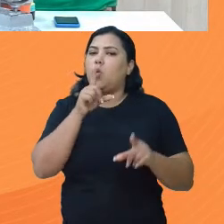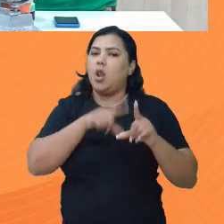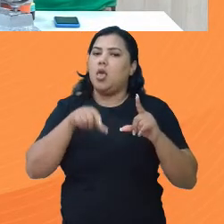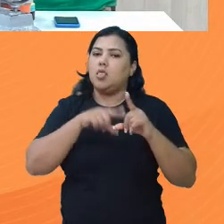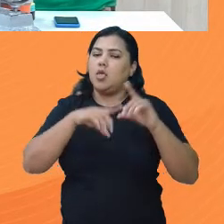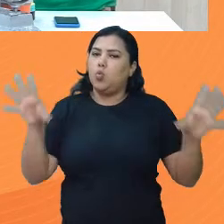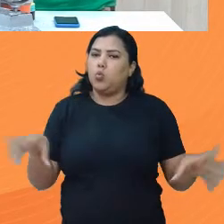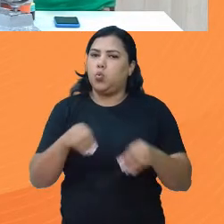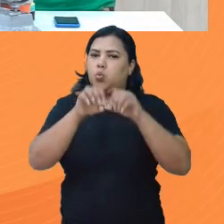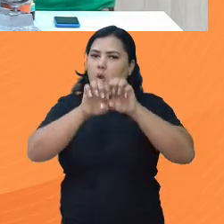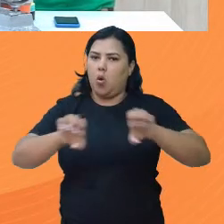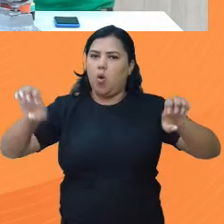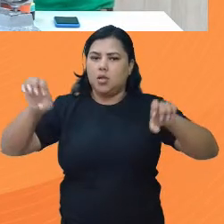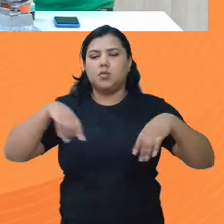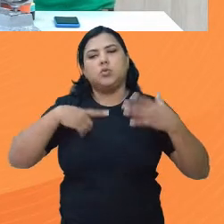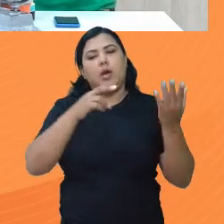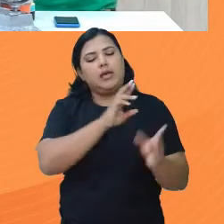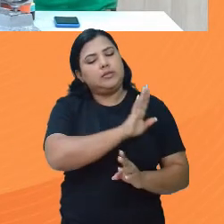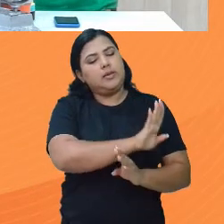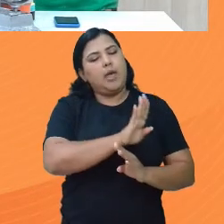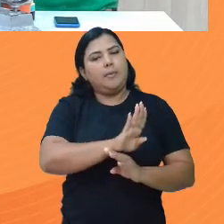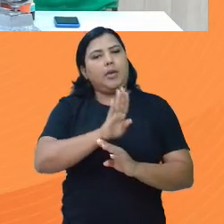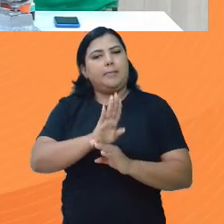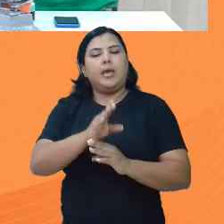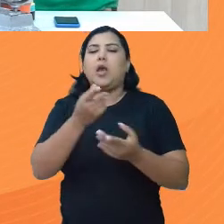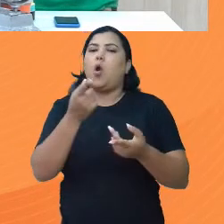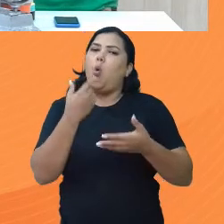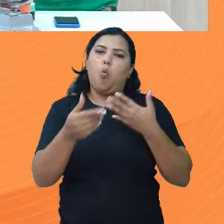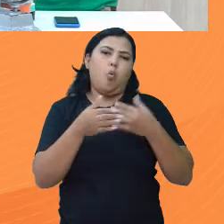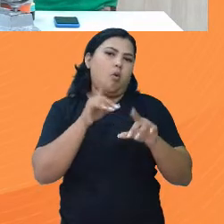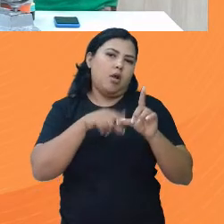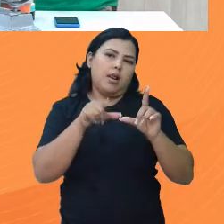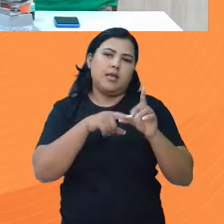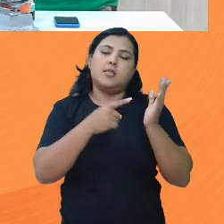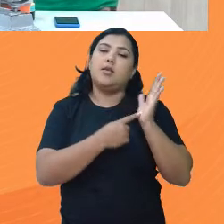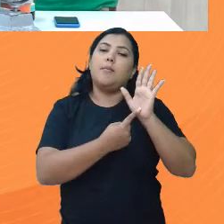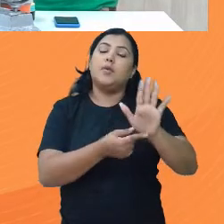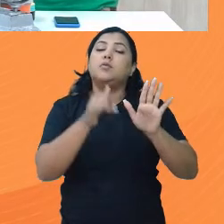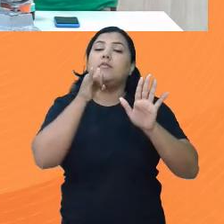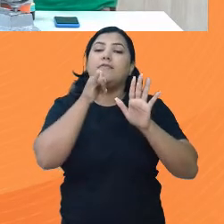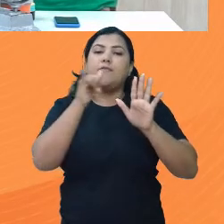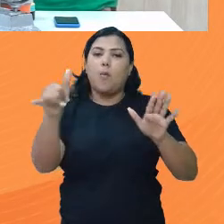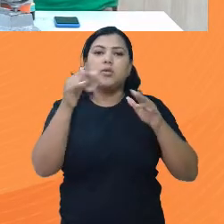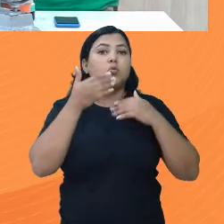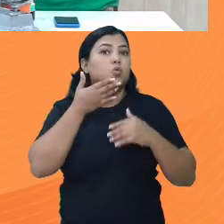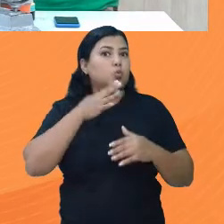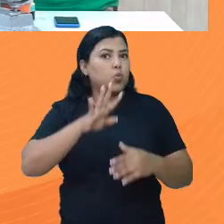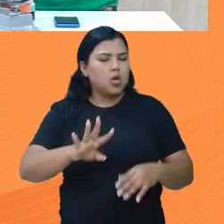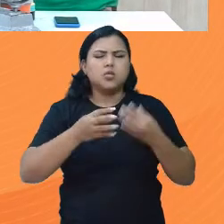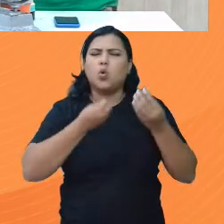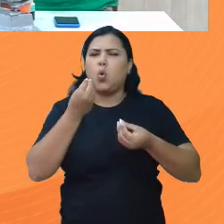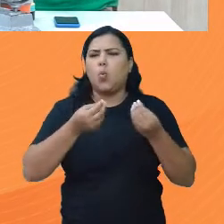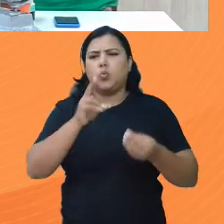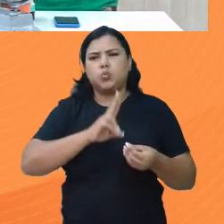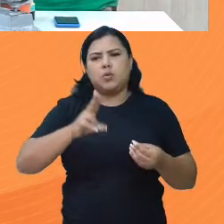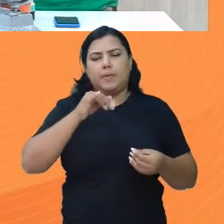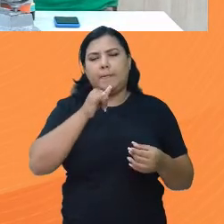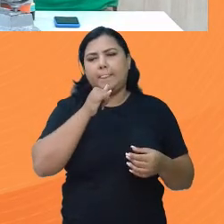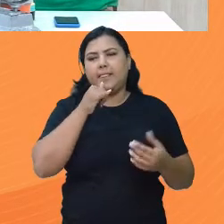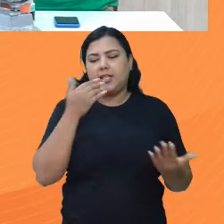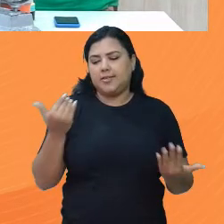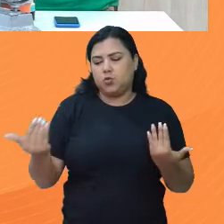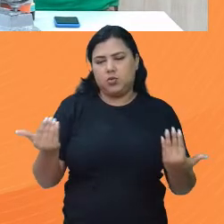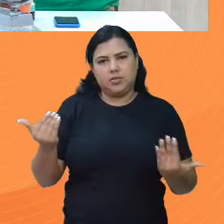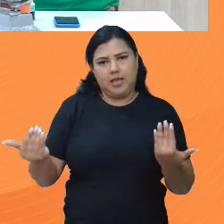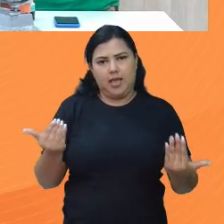aquelas letras representam informações desconhecidas. E como é que a gente manipula essas letras? Tenta associar